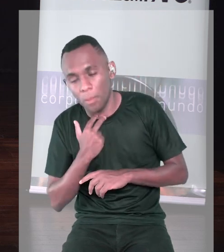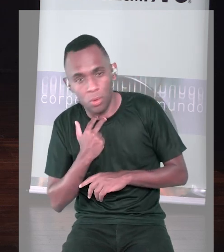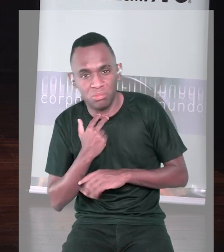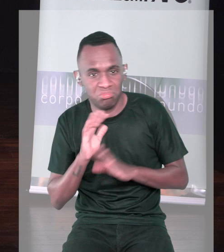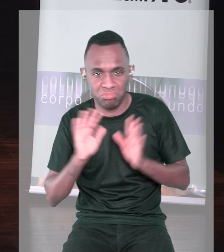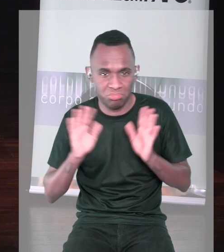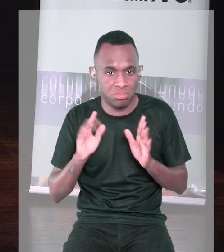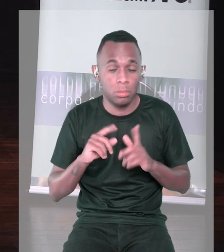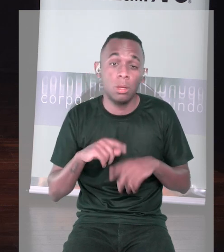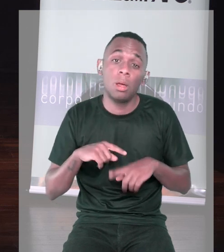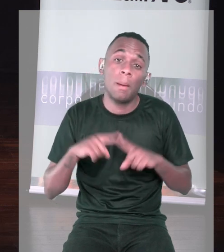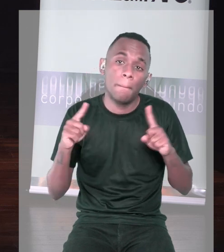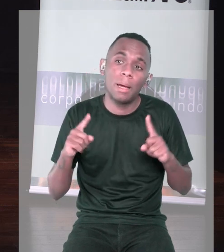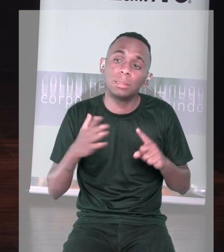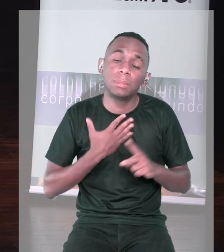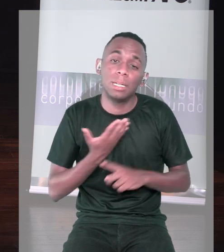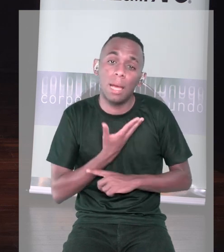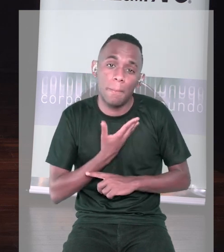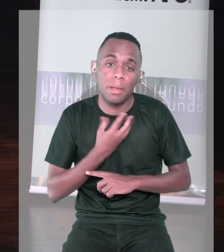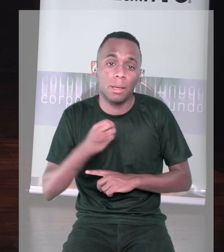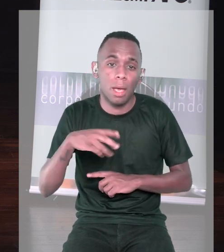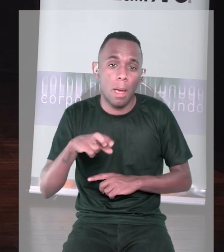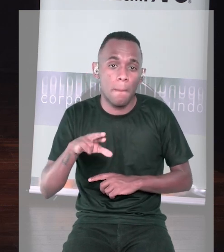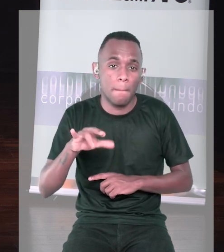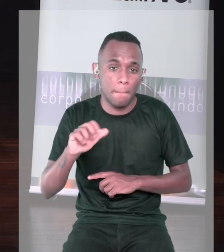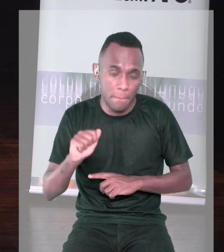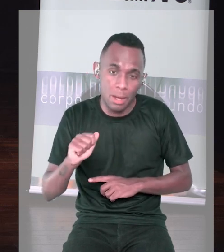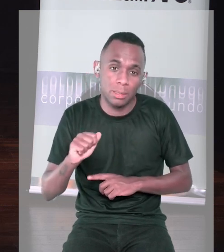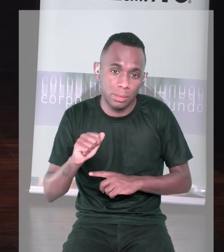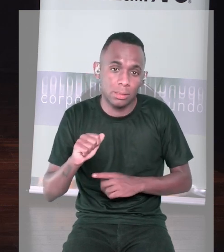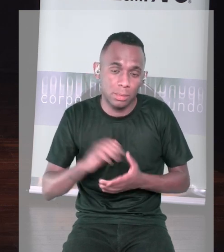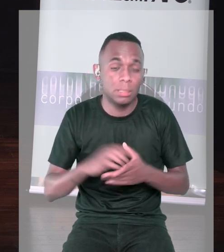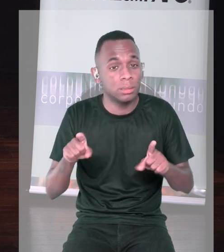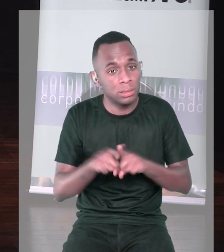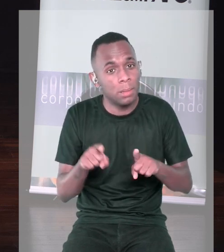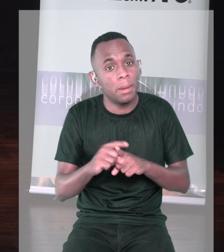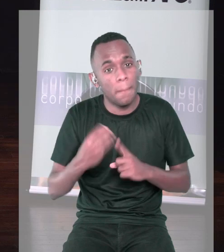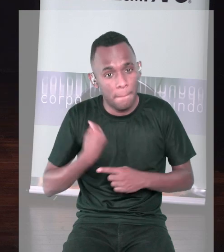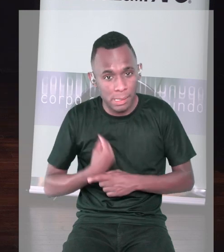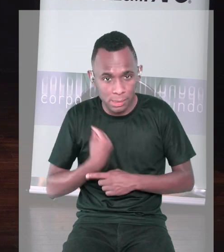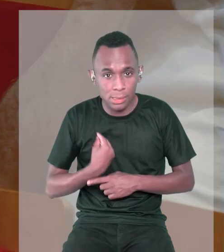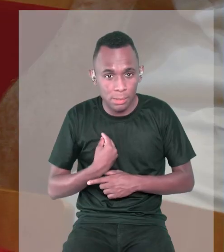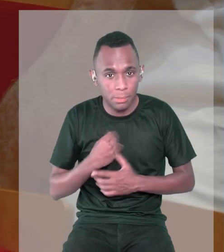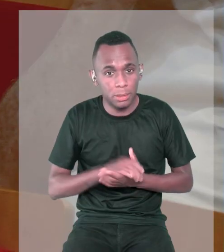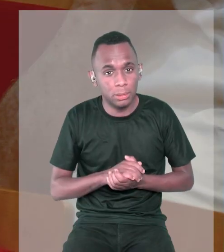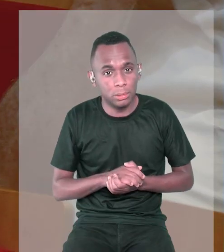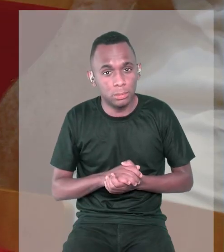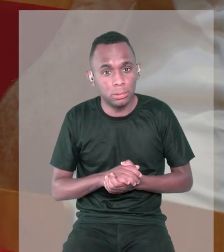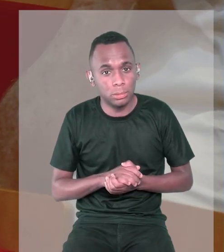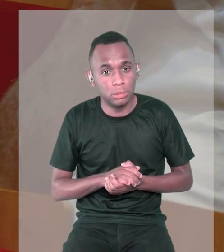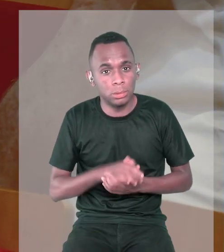ser, mas, como gosta de dizer minha amiga Márcia Sá Cavalcante Schubach, que também participa deste